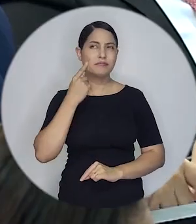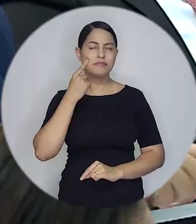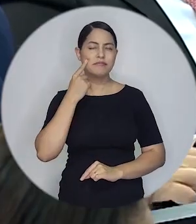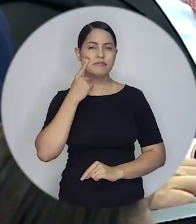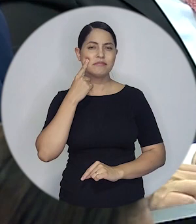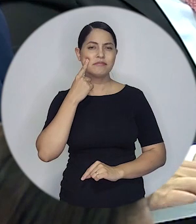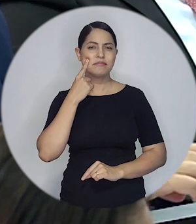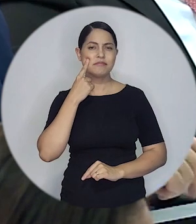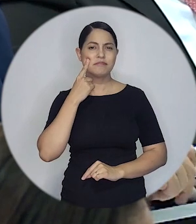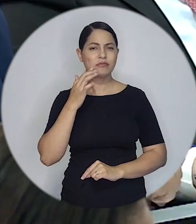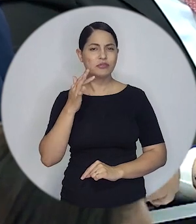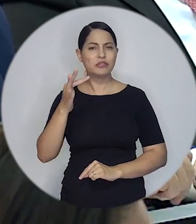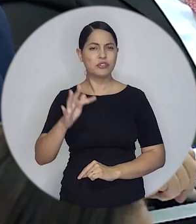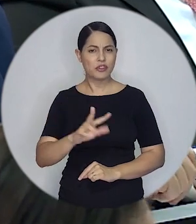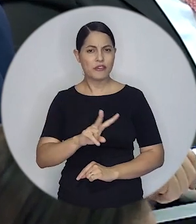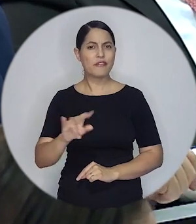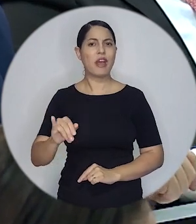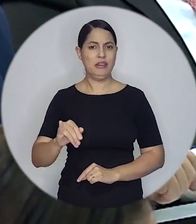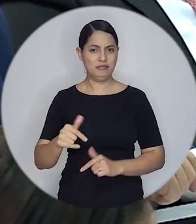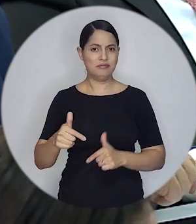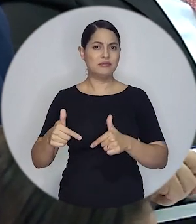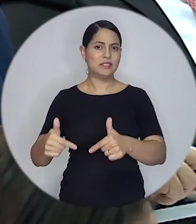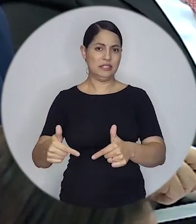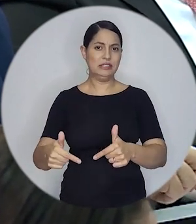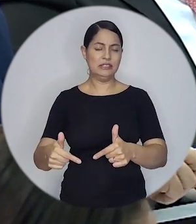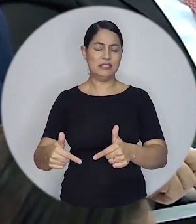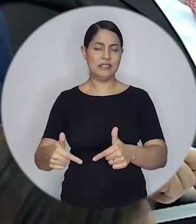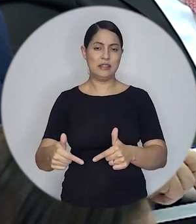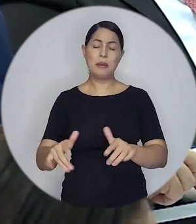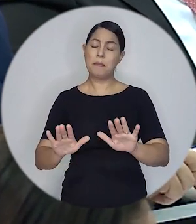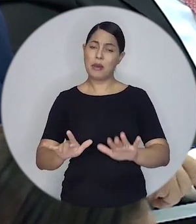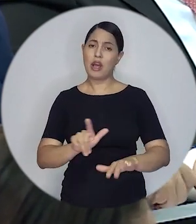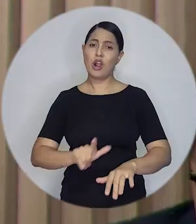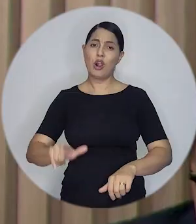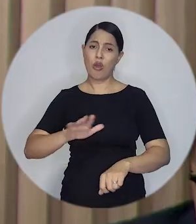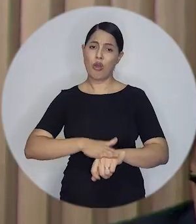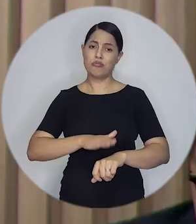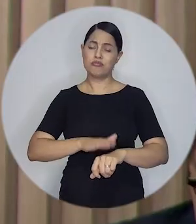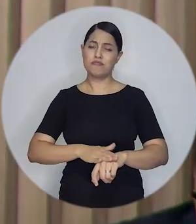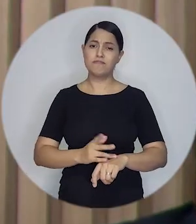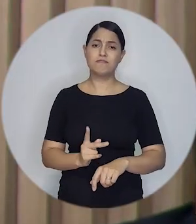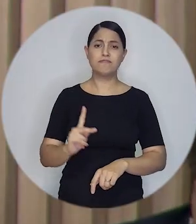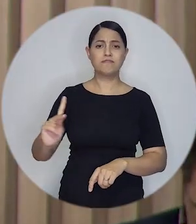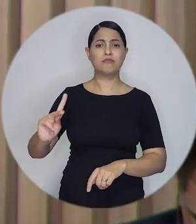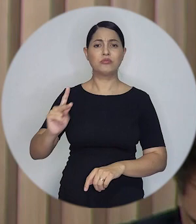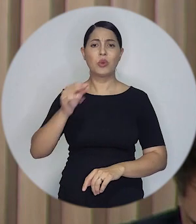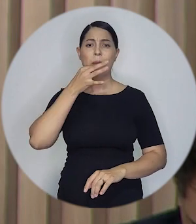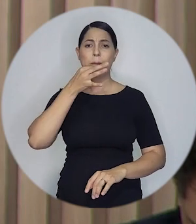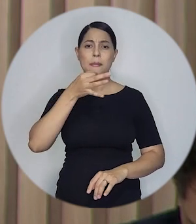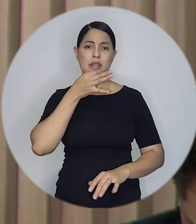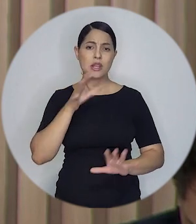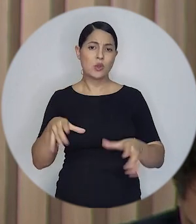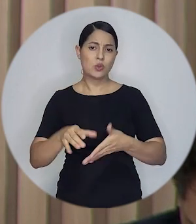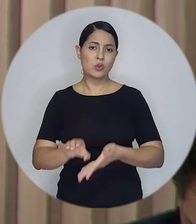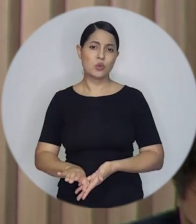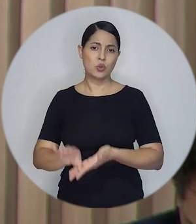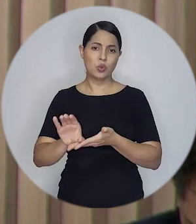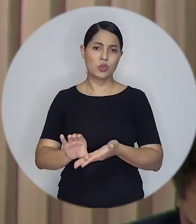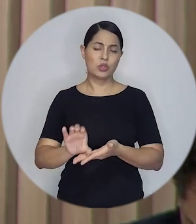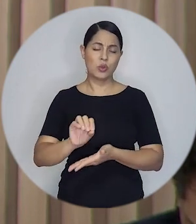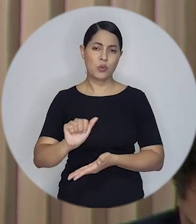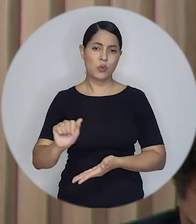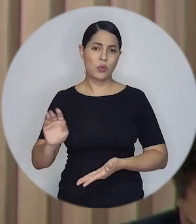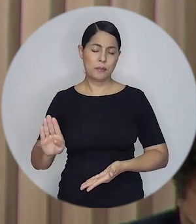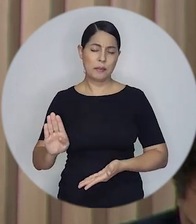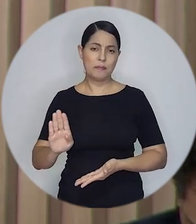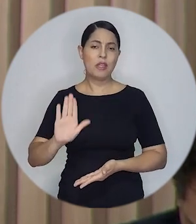nós estamos pensando em fazer e aguardando, evidentemente, as sugestões desse